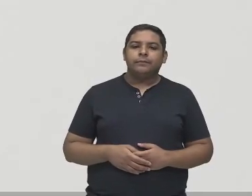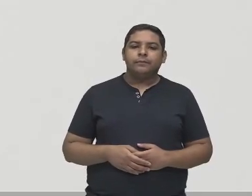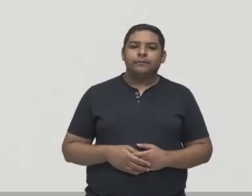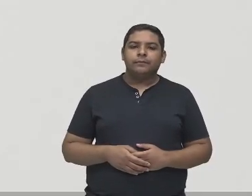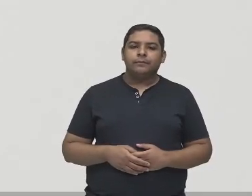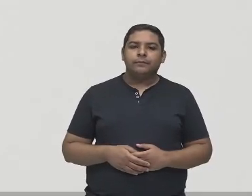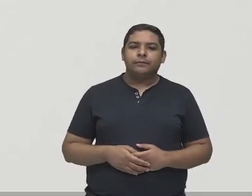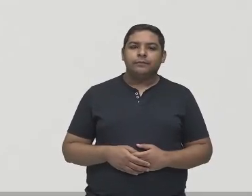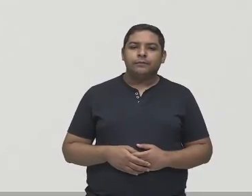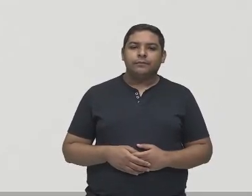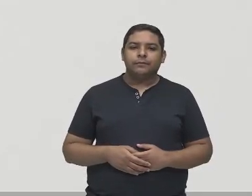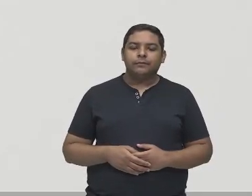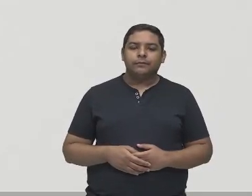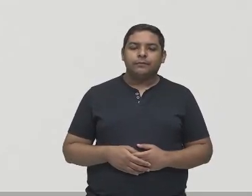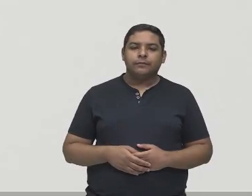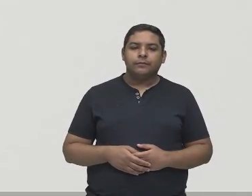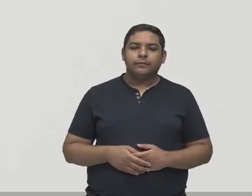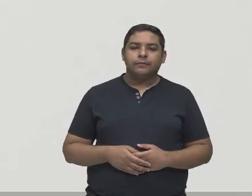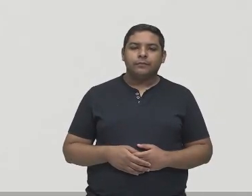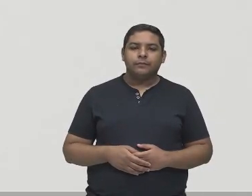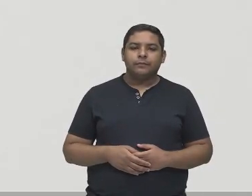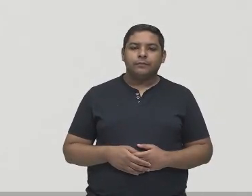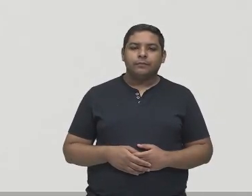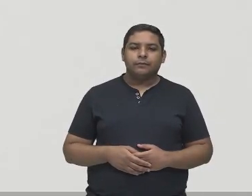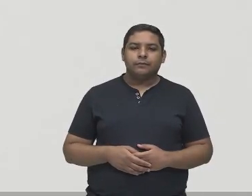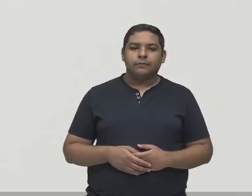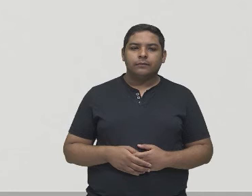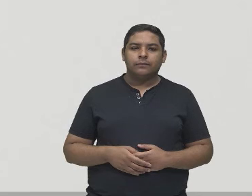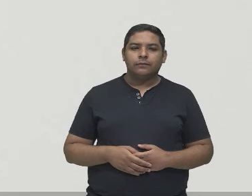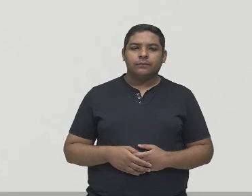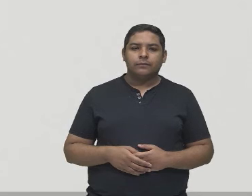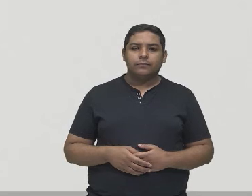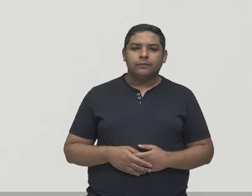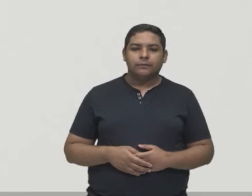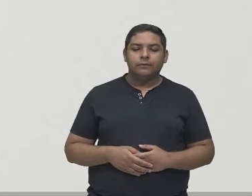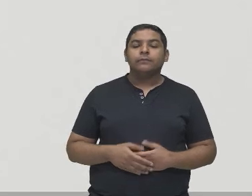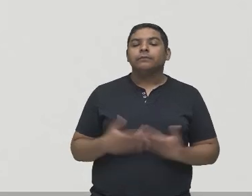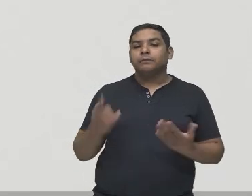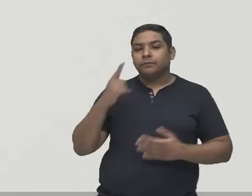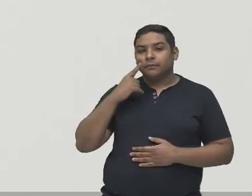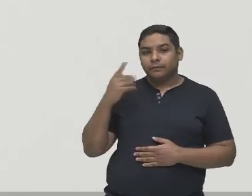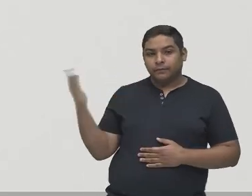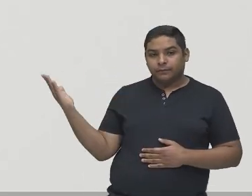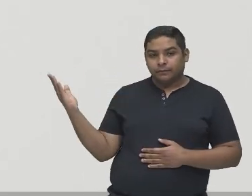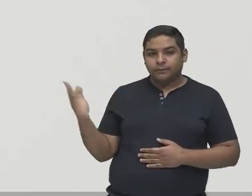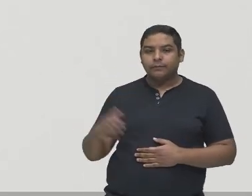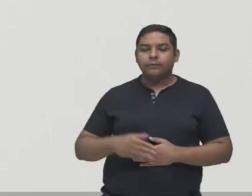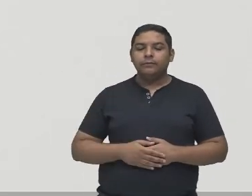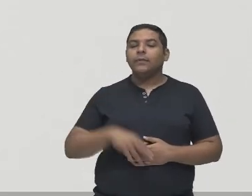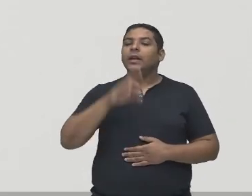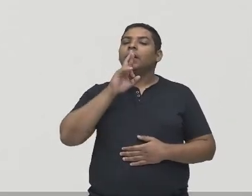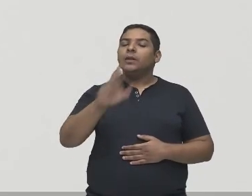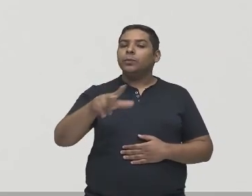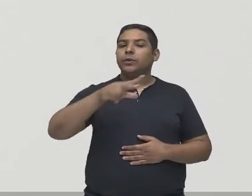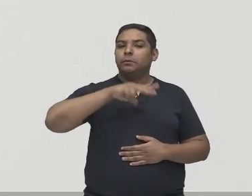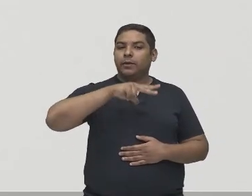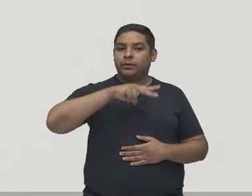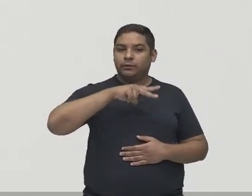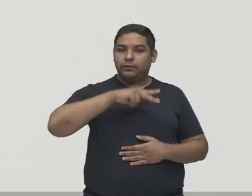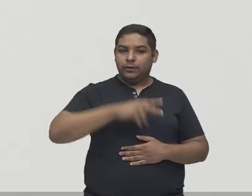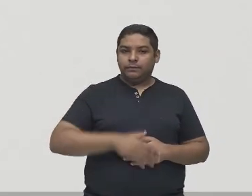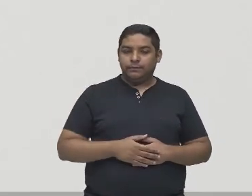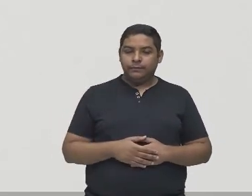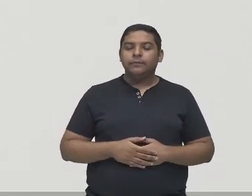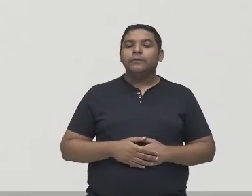já tomem nota, já salvem, vou colocar aqui para vocês ele. Ops, aqui. Resposta pessoal.